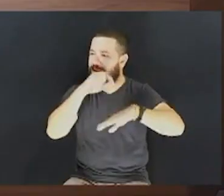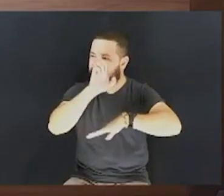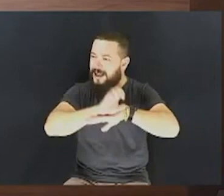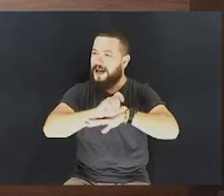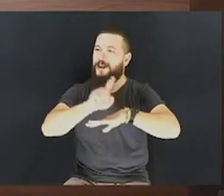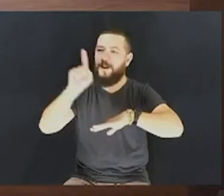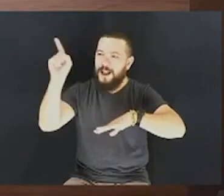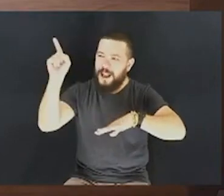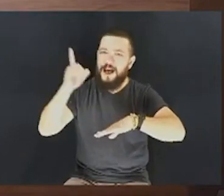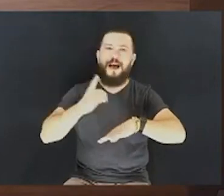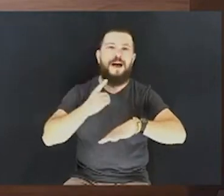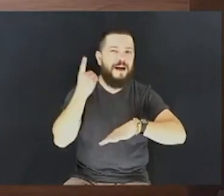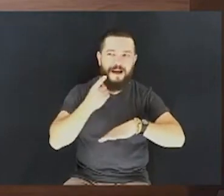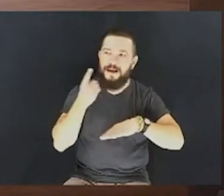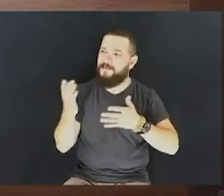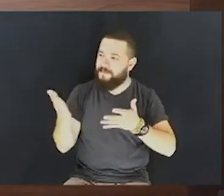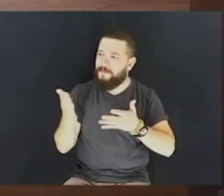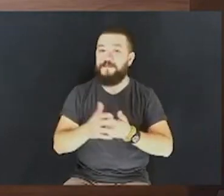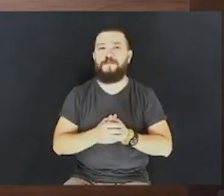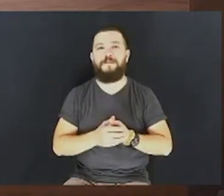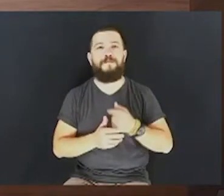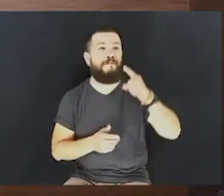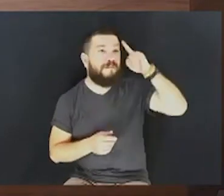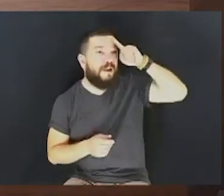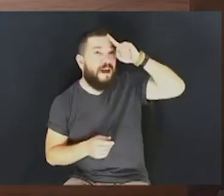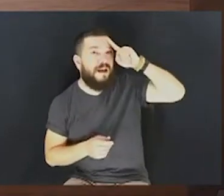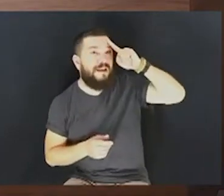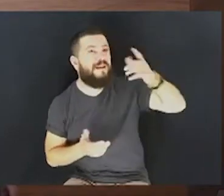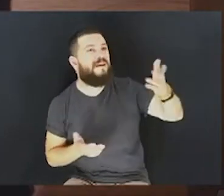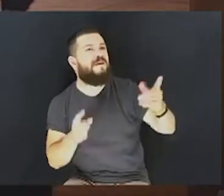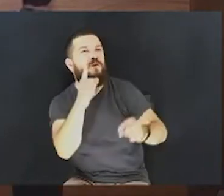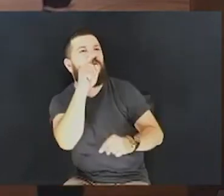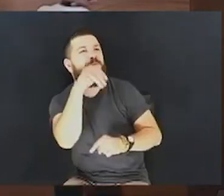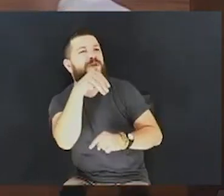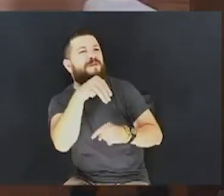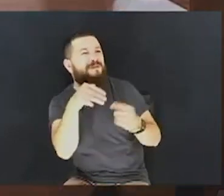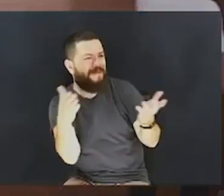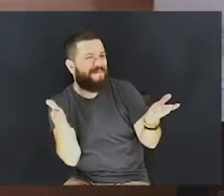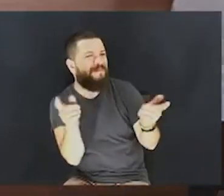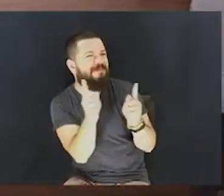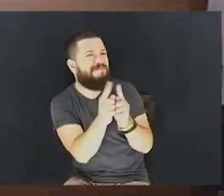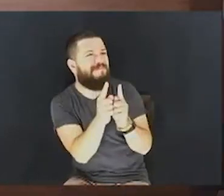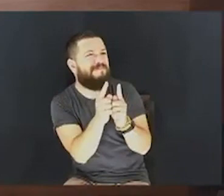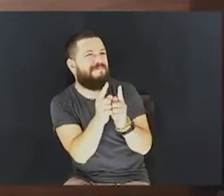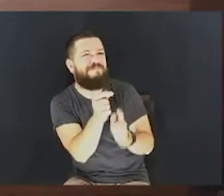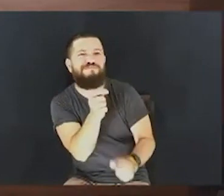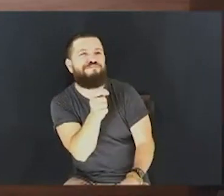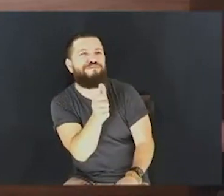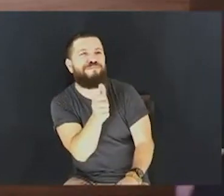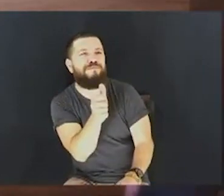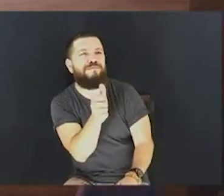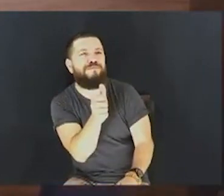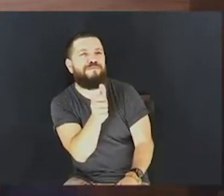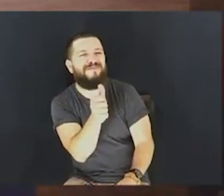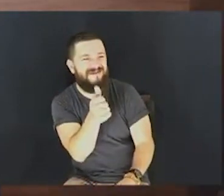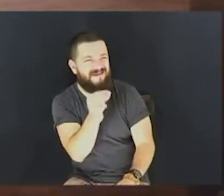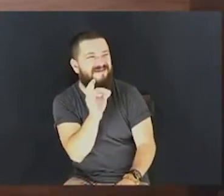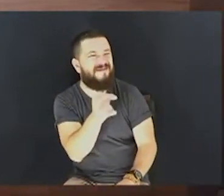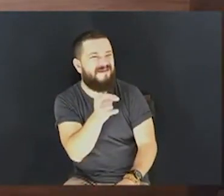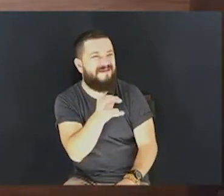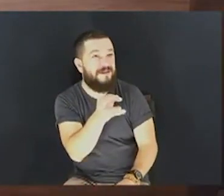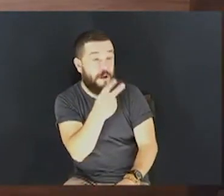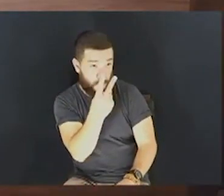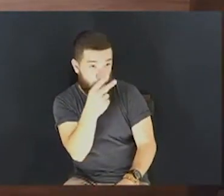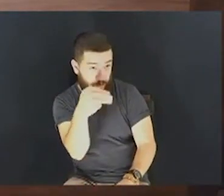Éder Borges, um minuto é muito pouco para Vossa Excelência desenvolver o seu... Um minuto, dois minutos. Dois minutos para o